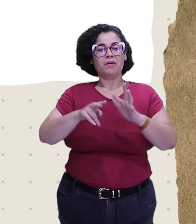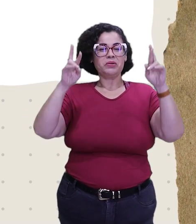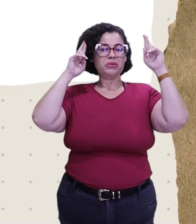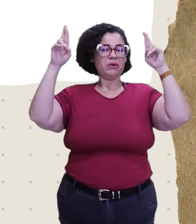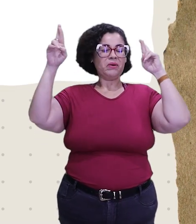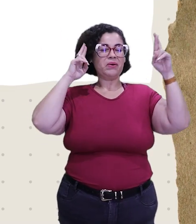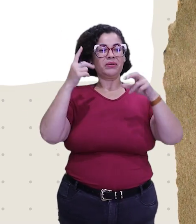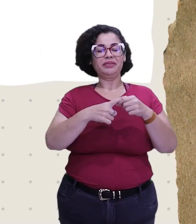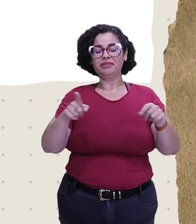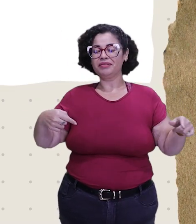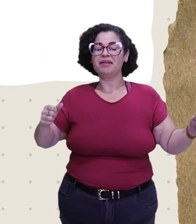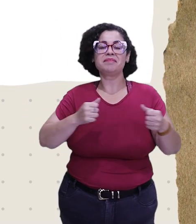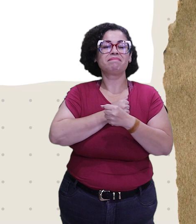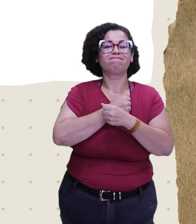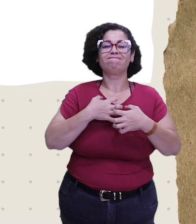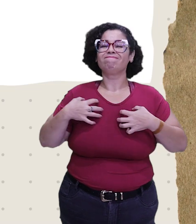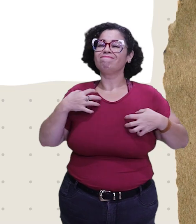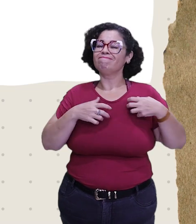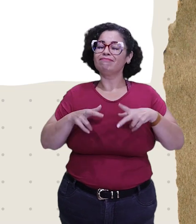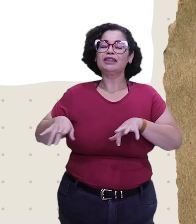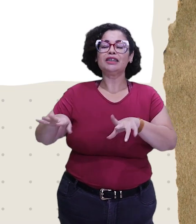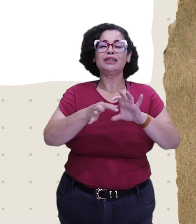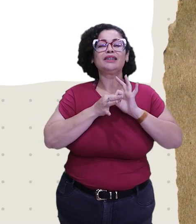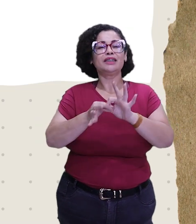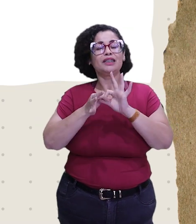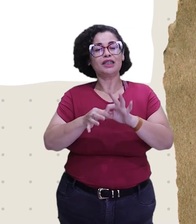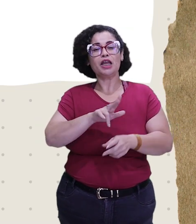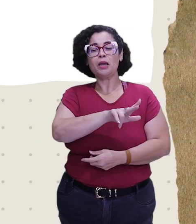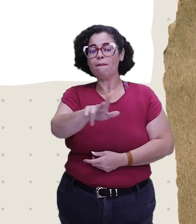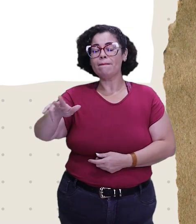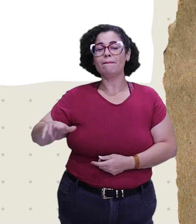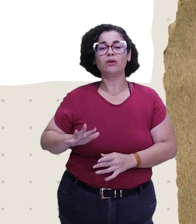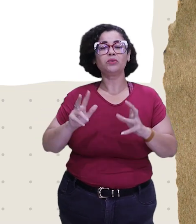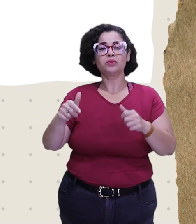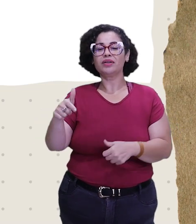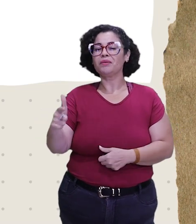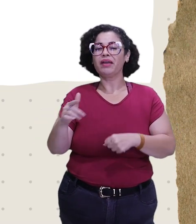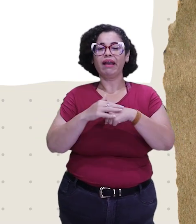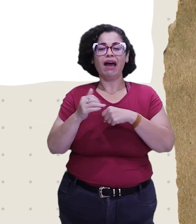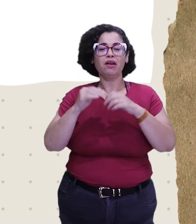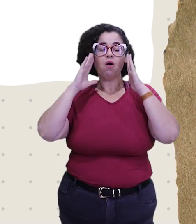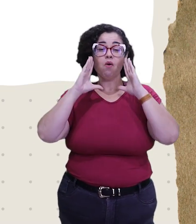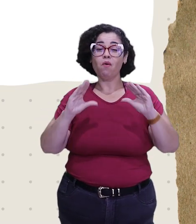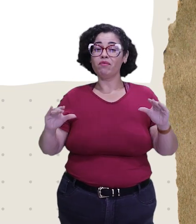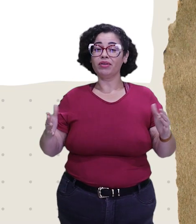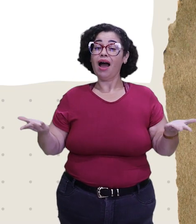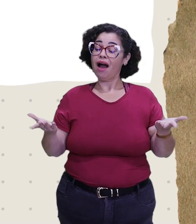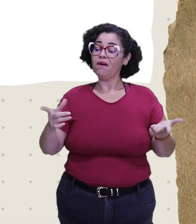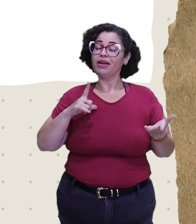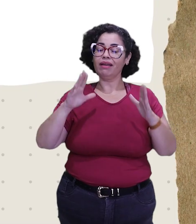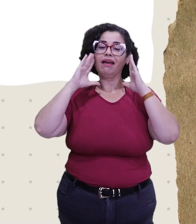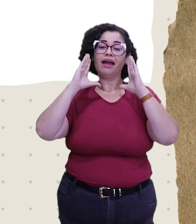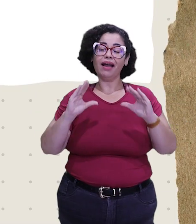e amaram-se uns aos outros e sentiram irmãos, porque eram todos eles sem carinho e sem conforto, e agora tinham o carinho